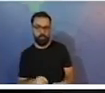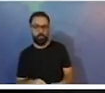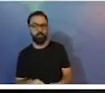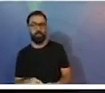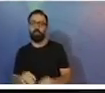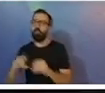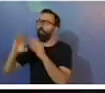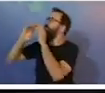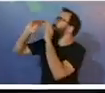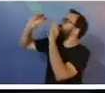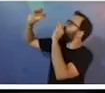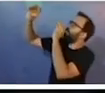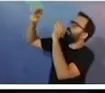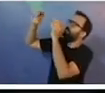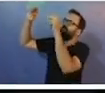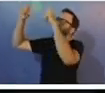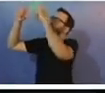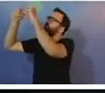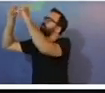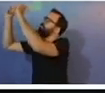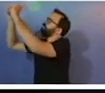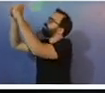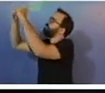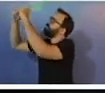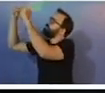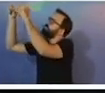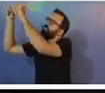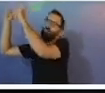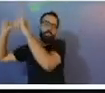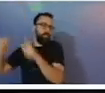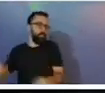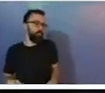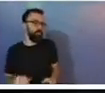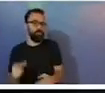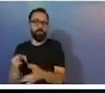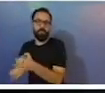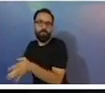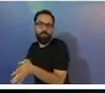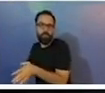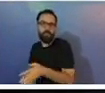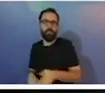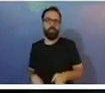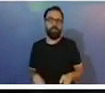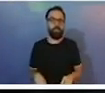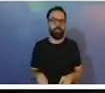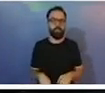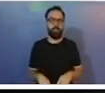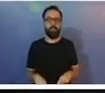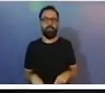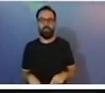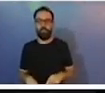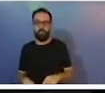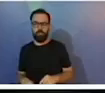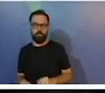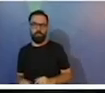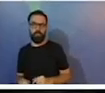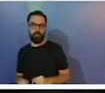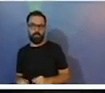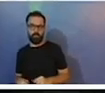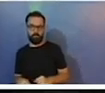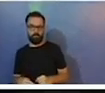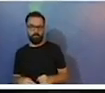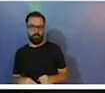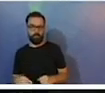as estrelas, tornando a localização de continentes, ilhas e mares mais precisa